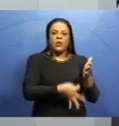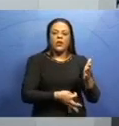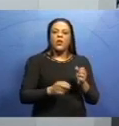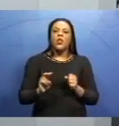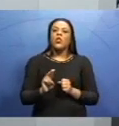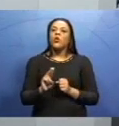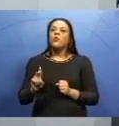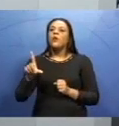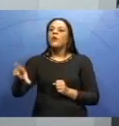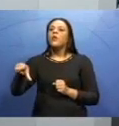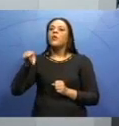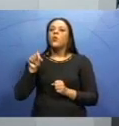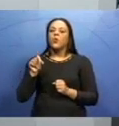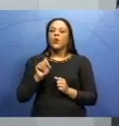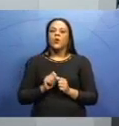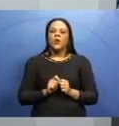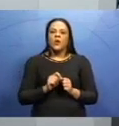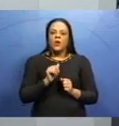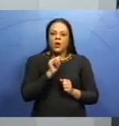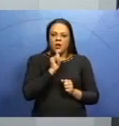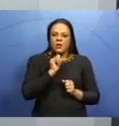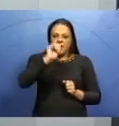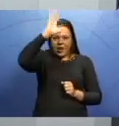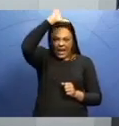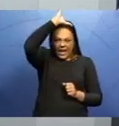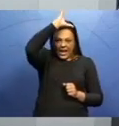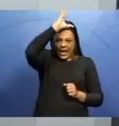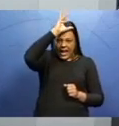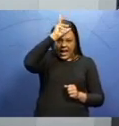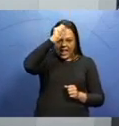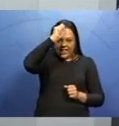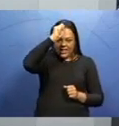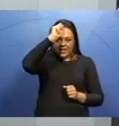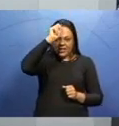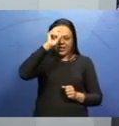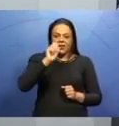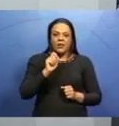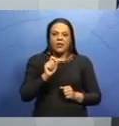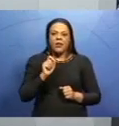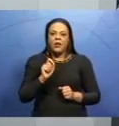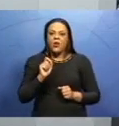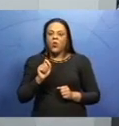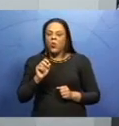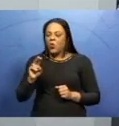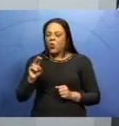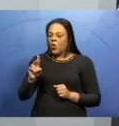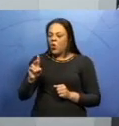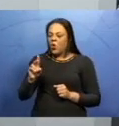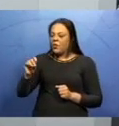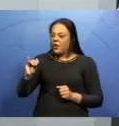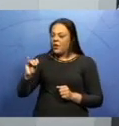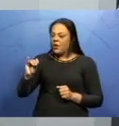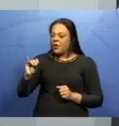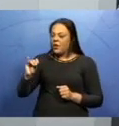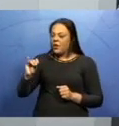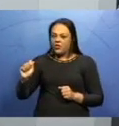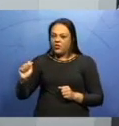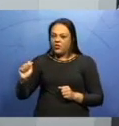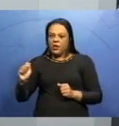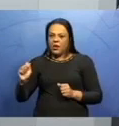nomear. Galinha, Dindinha, Pintadinha, isso é o nome próprio da